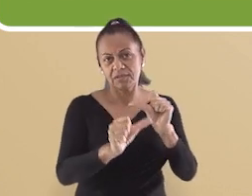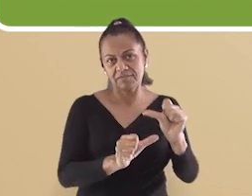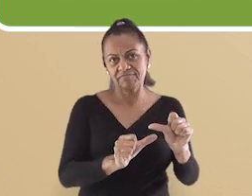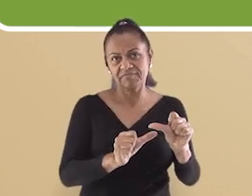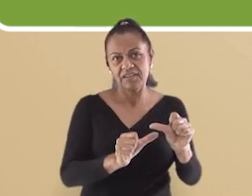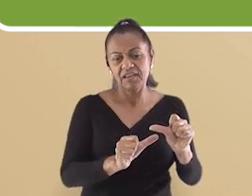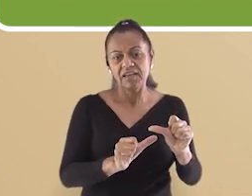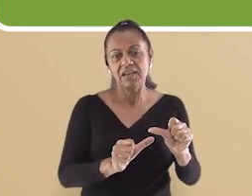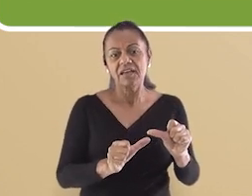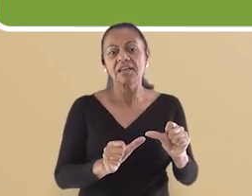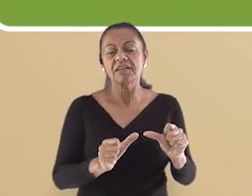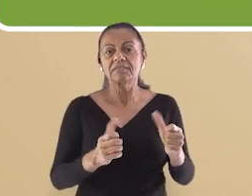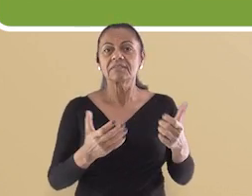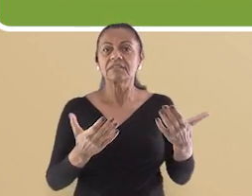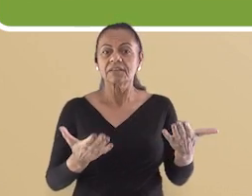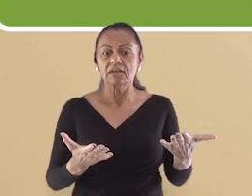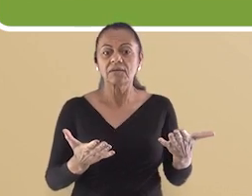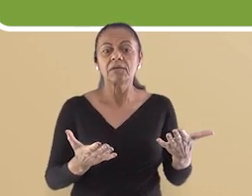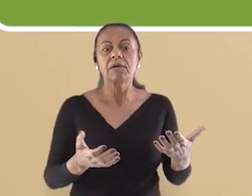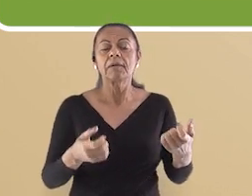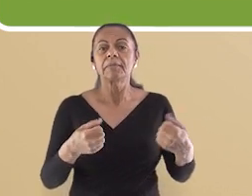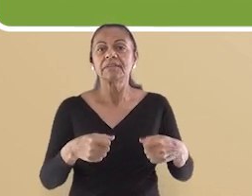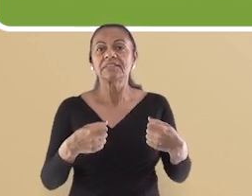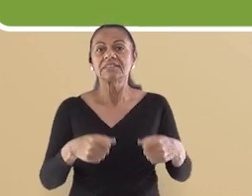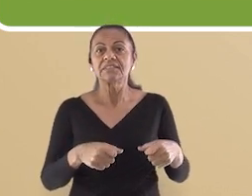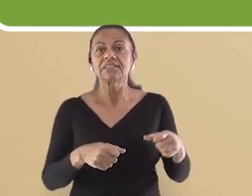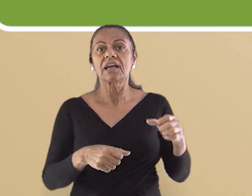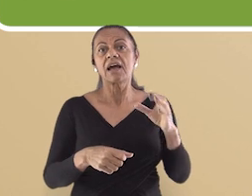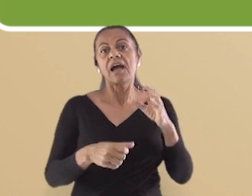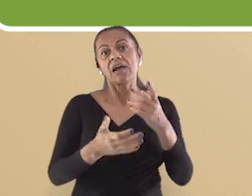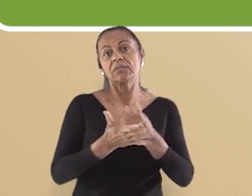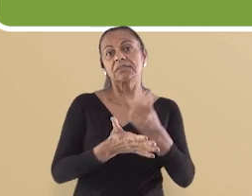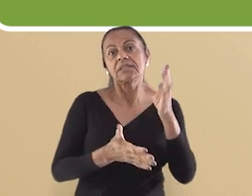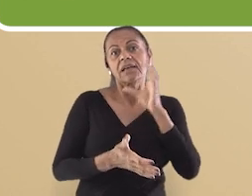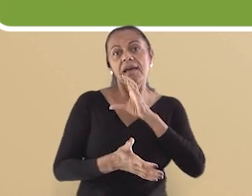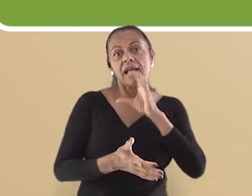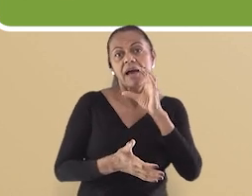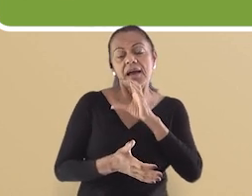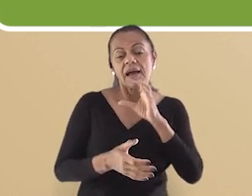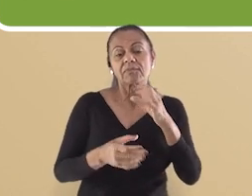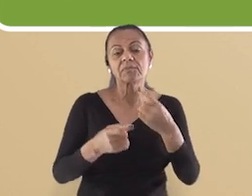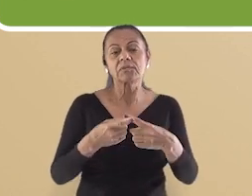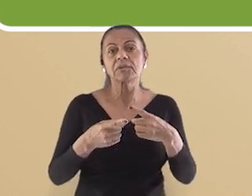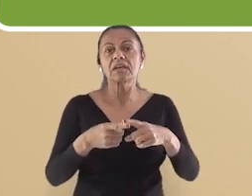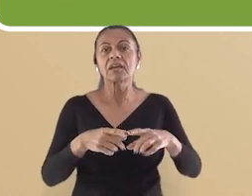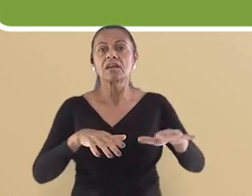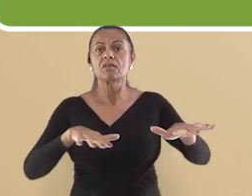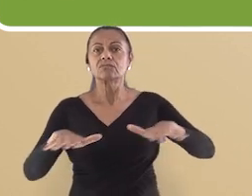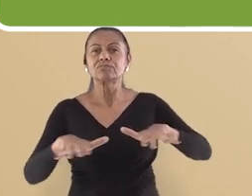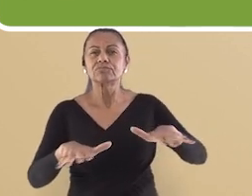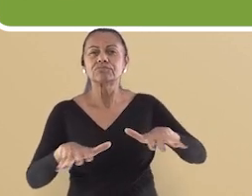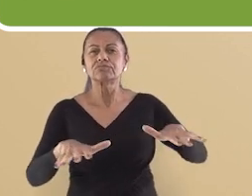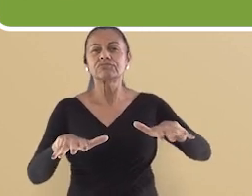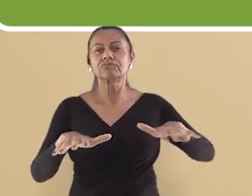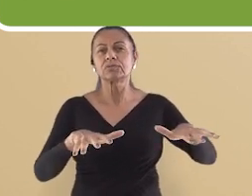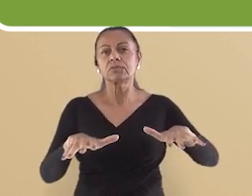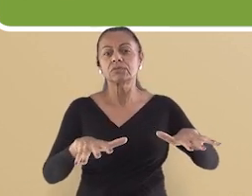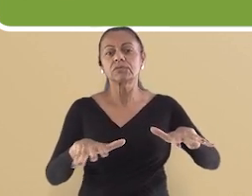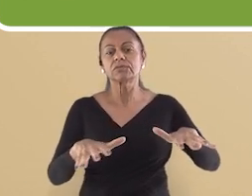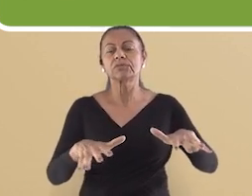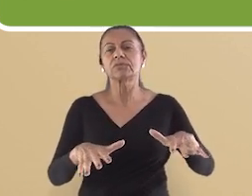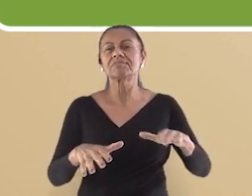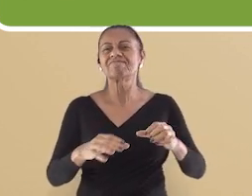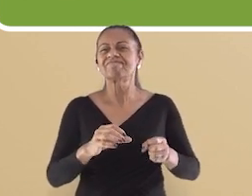precisa acontecer rápido para que os fósseis fiquem preservados. Eventos cataclísmicos, como abalos sísmicos